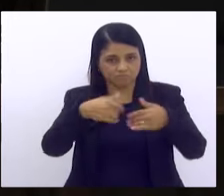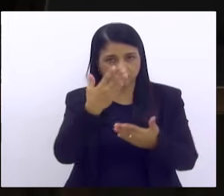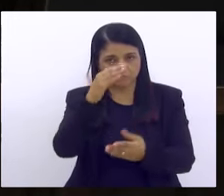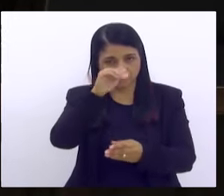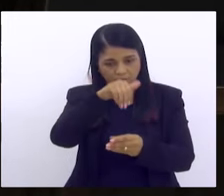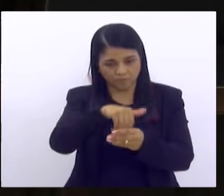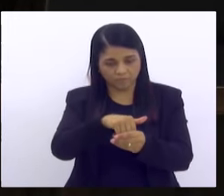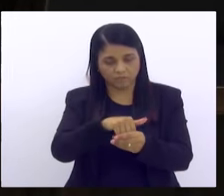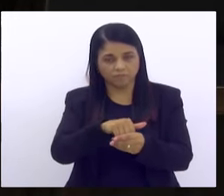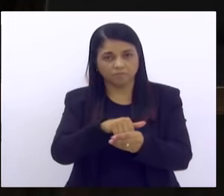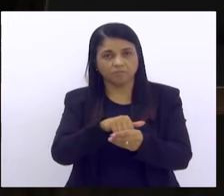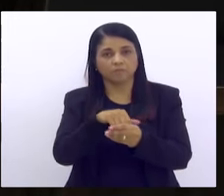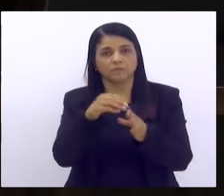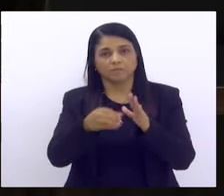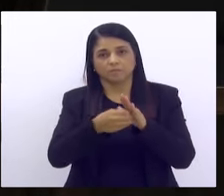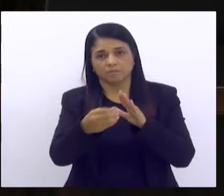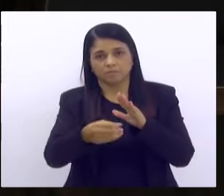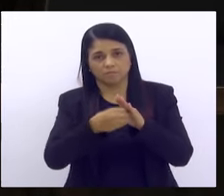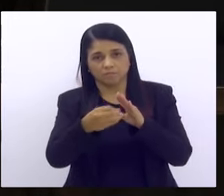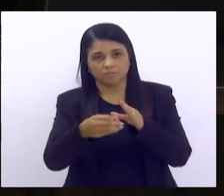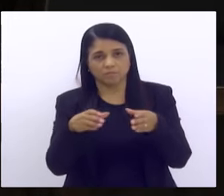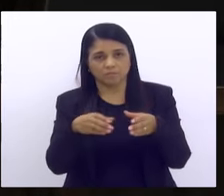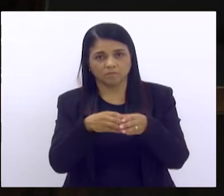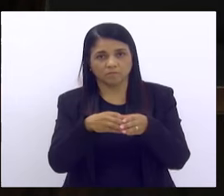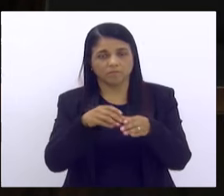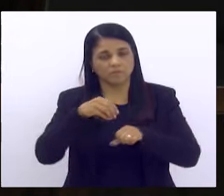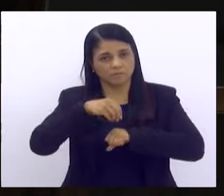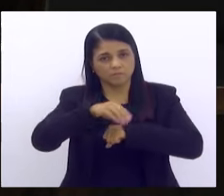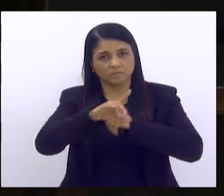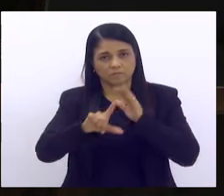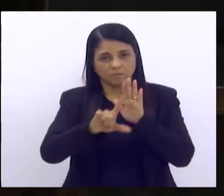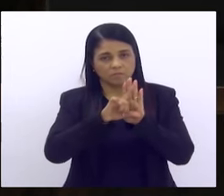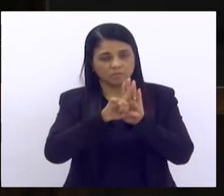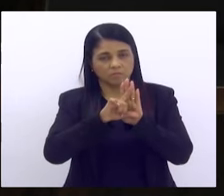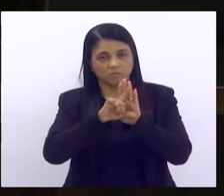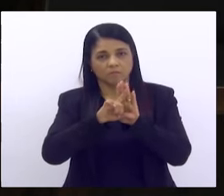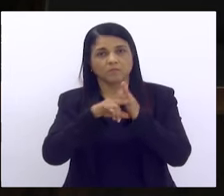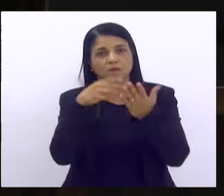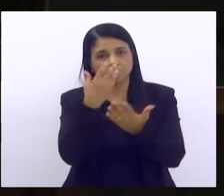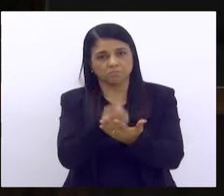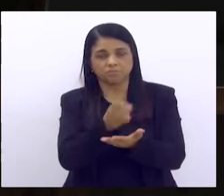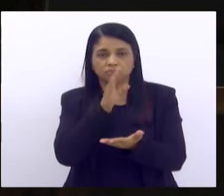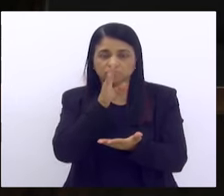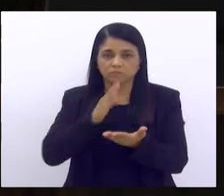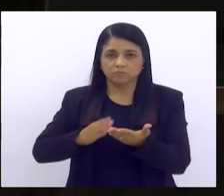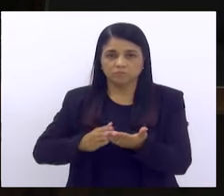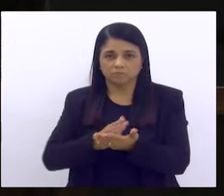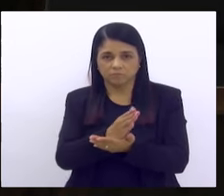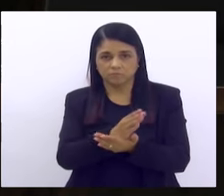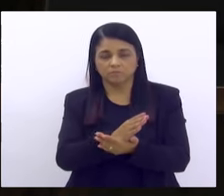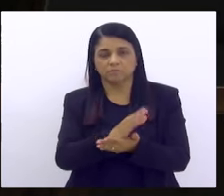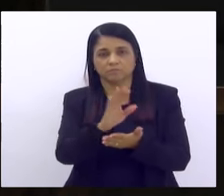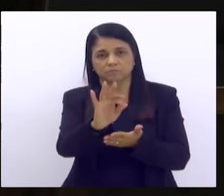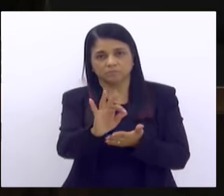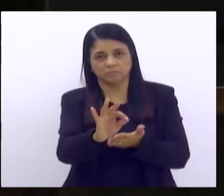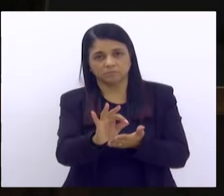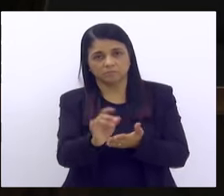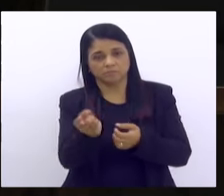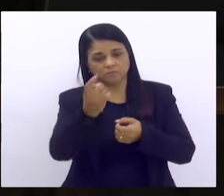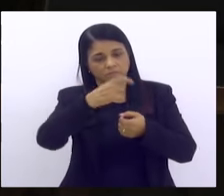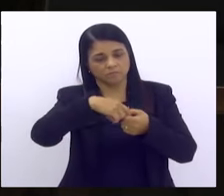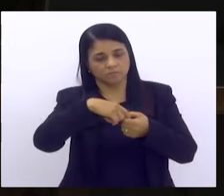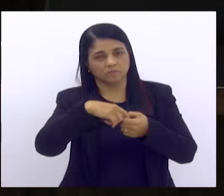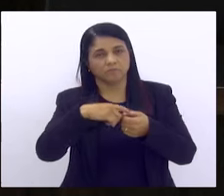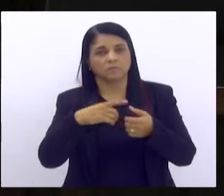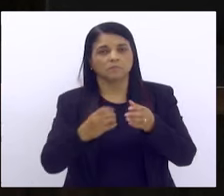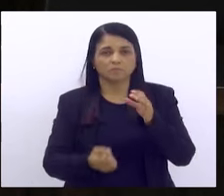votação, o parecer da Comissão de Indicação Legislativa. Os senhores que aprovam, permaneçam como estão. Aprovado. Retorno ao